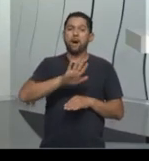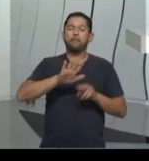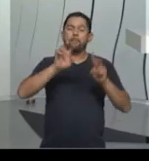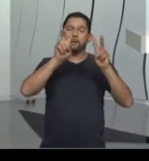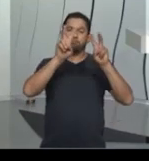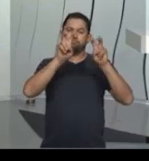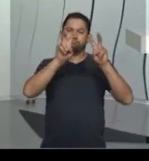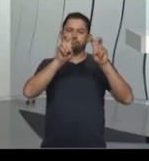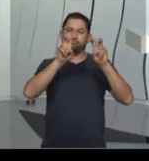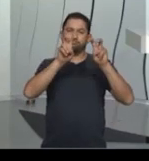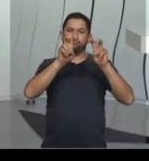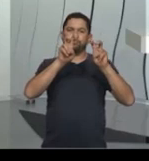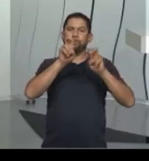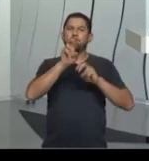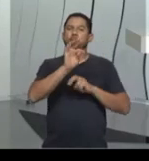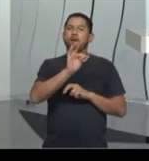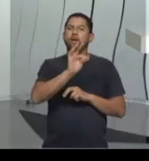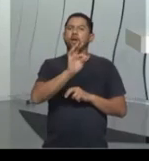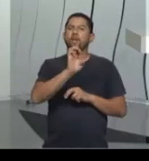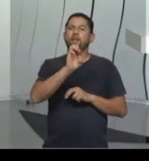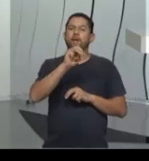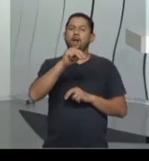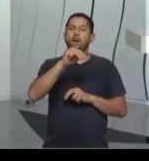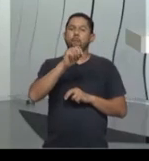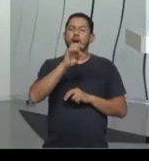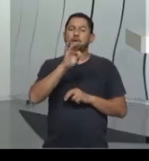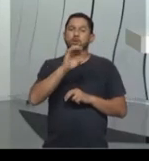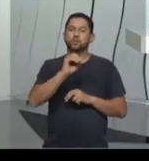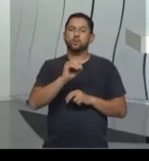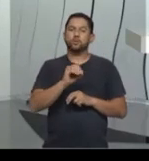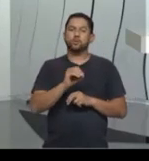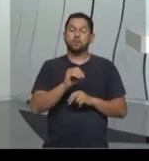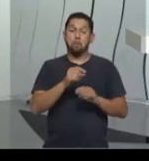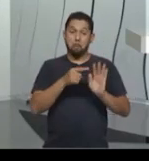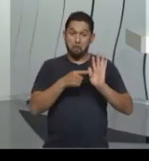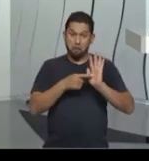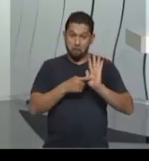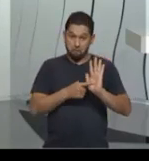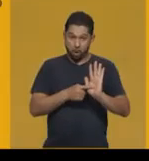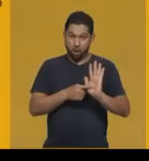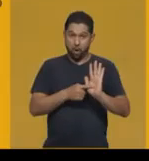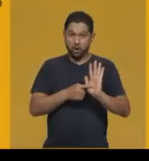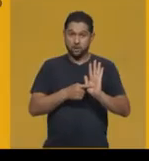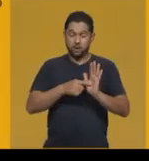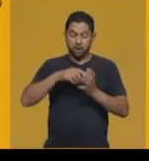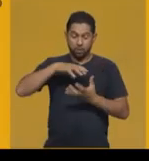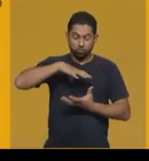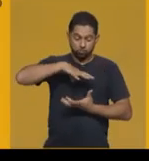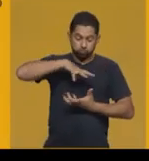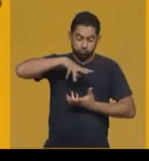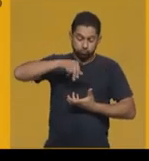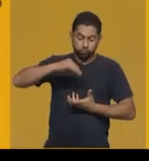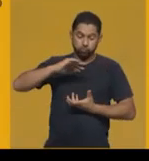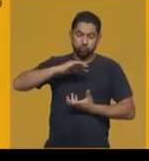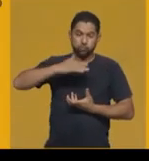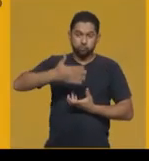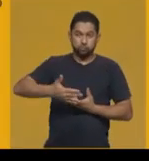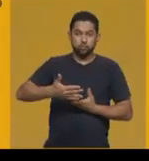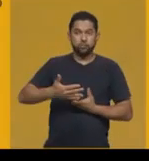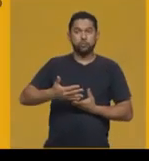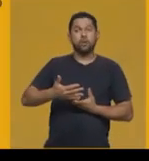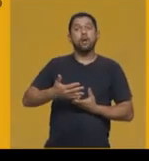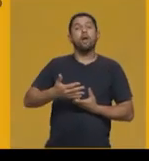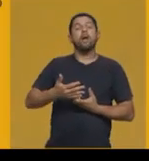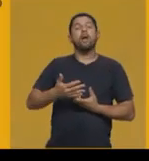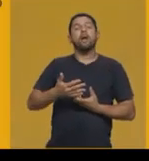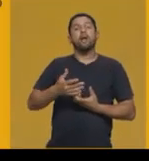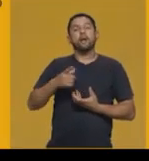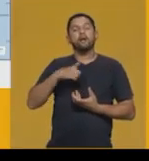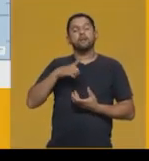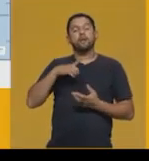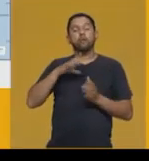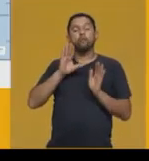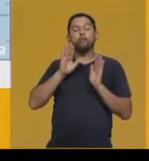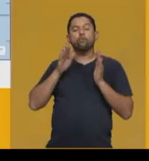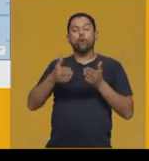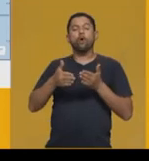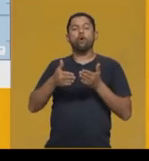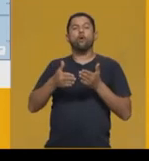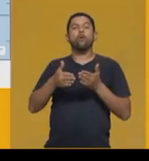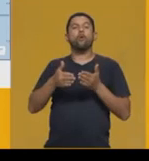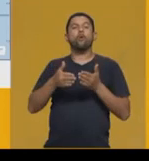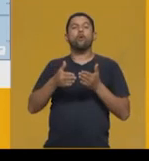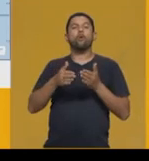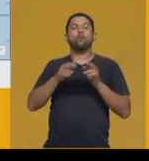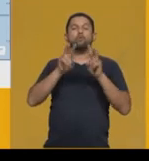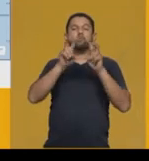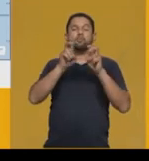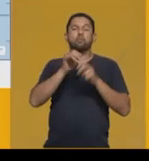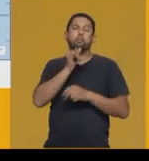né? São representações gráficas da superfície terrestre ilustrada de acordo com algum critério pré-estabelecido. Exemplo,